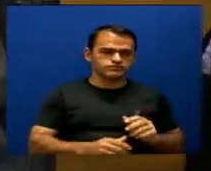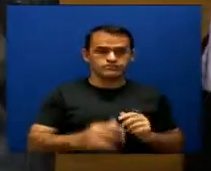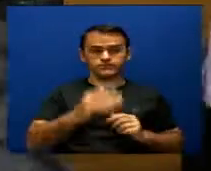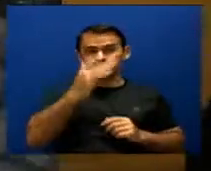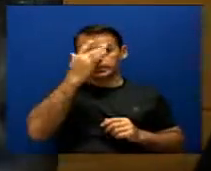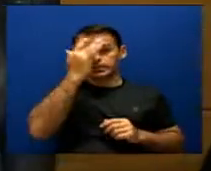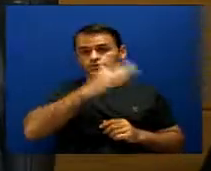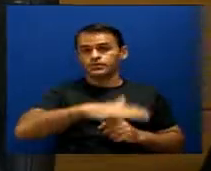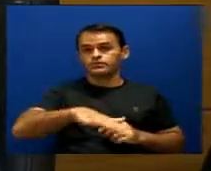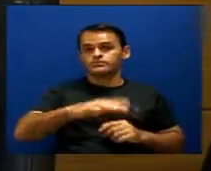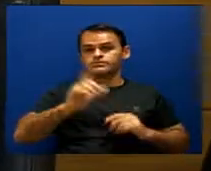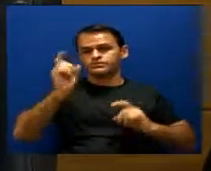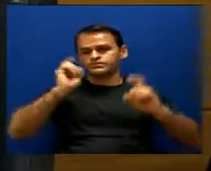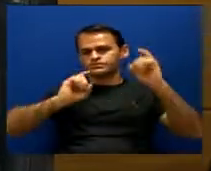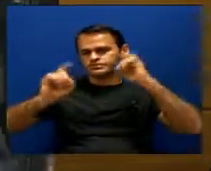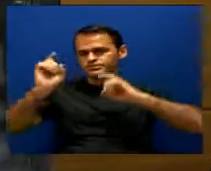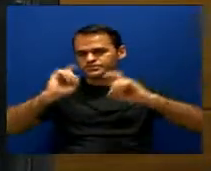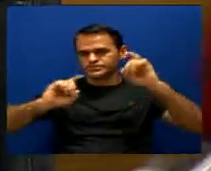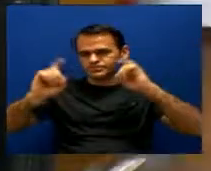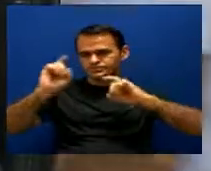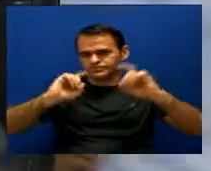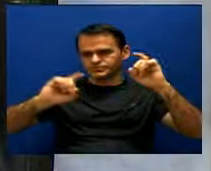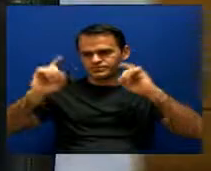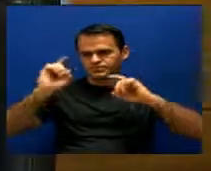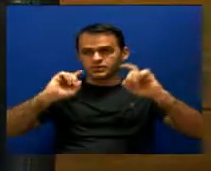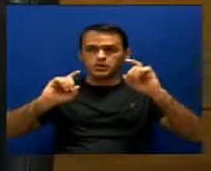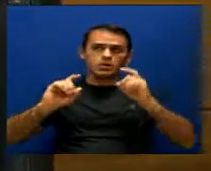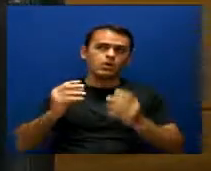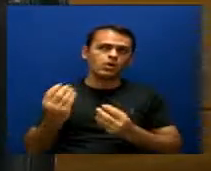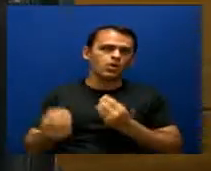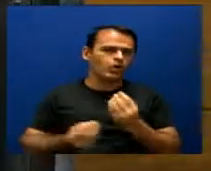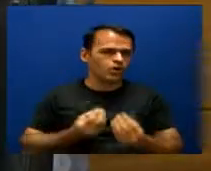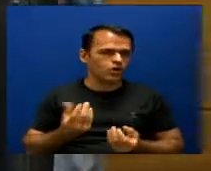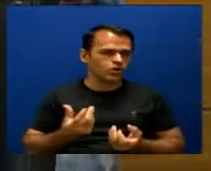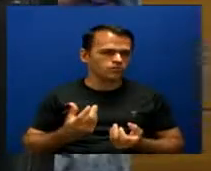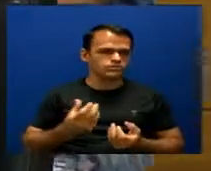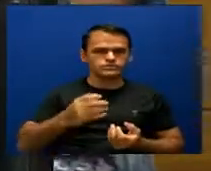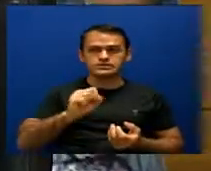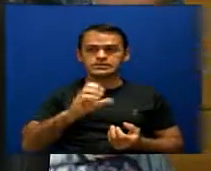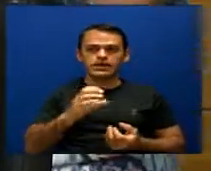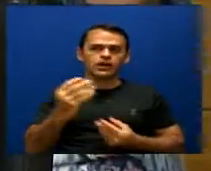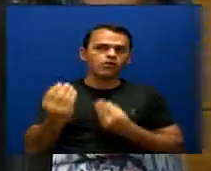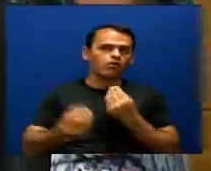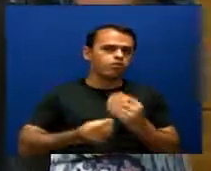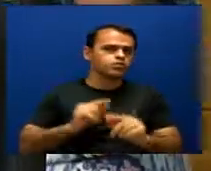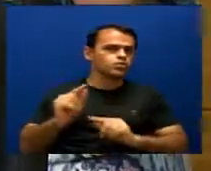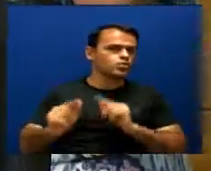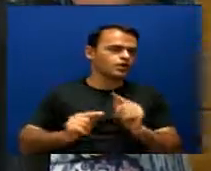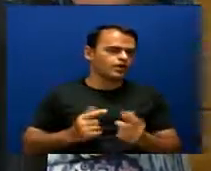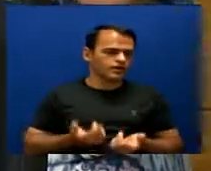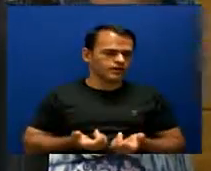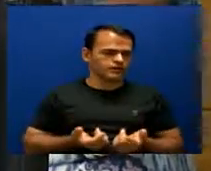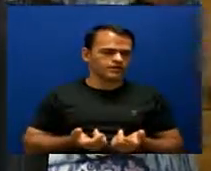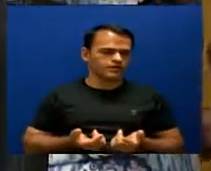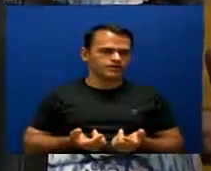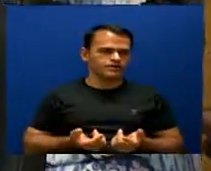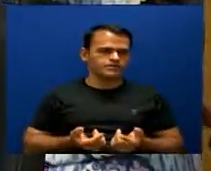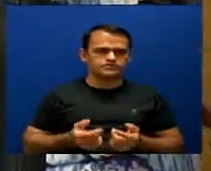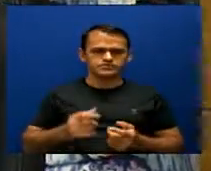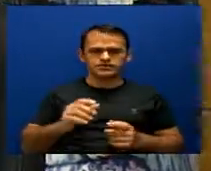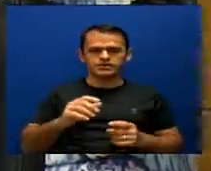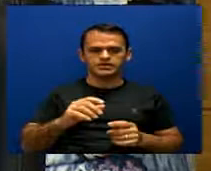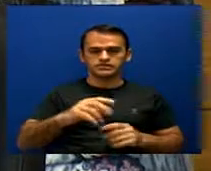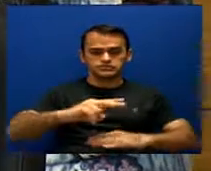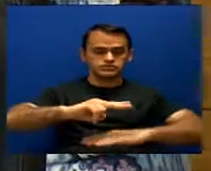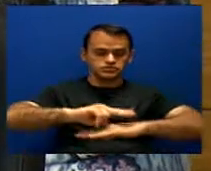aquela preocupação muito grande com as pessoas e saber como é que vai ser o atendimento lá dentro, que não tem nada a ver o atendimento daquele